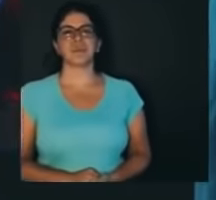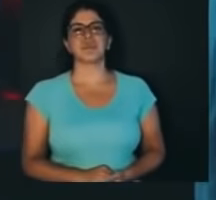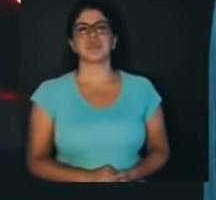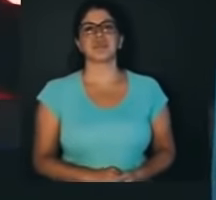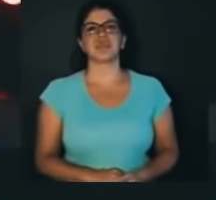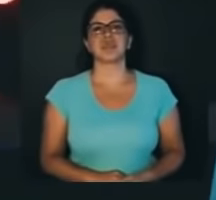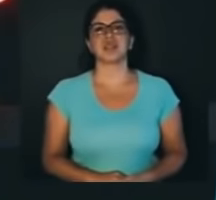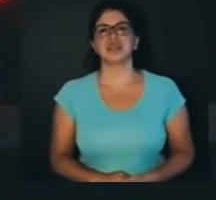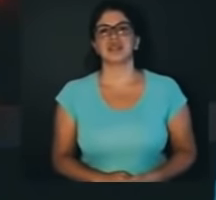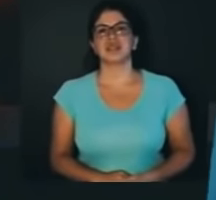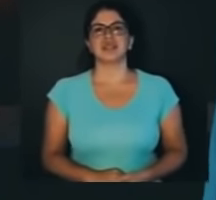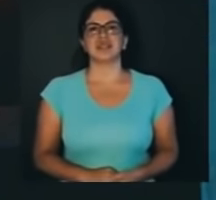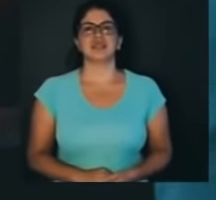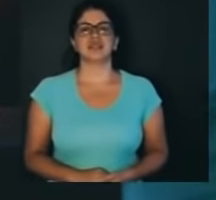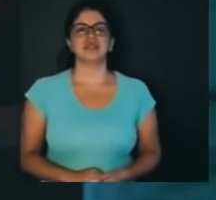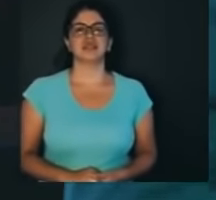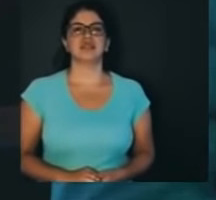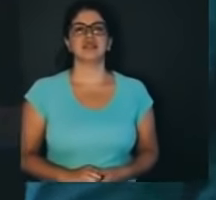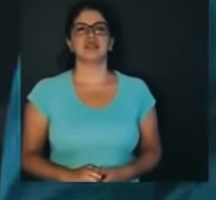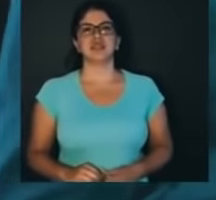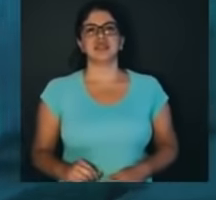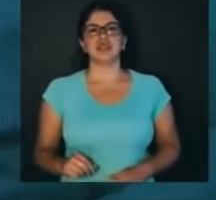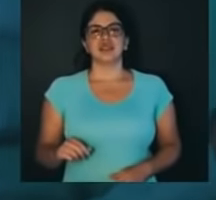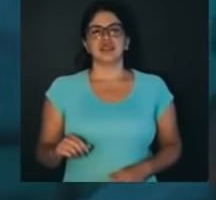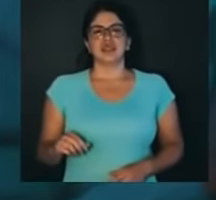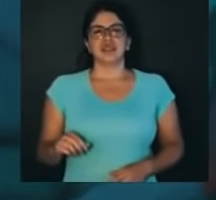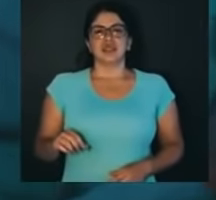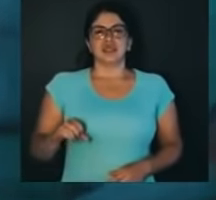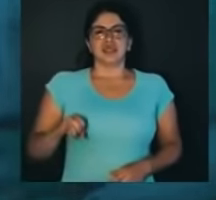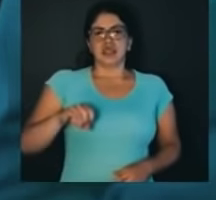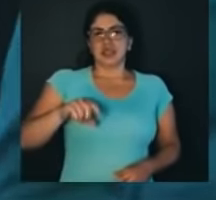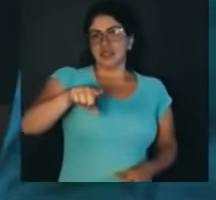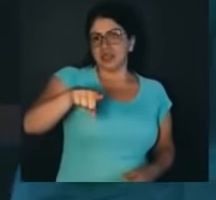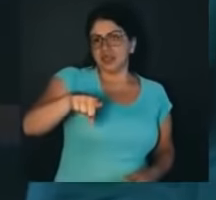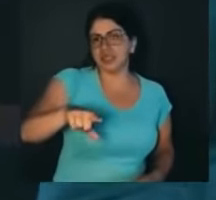você tem o apoio da equipe pastoral dessa igreja.